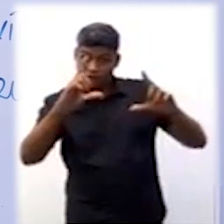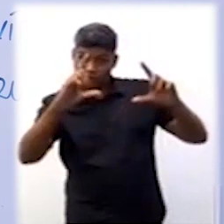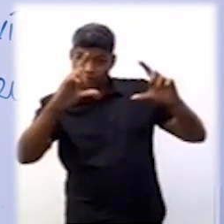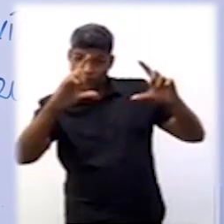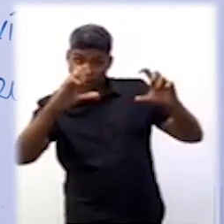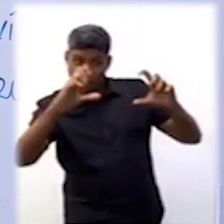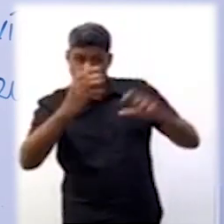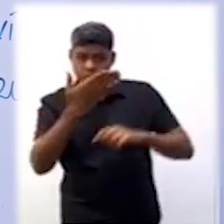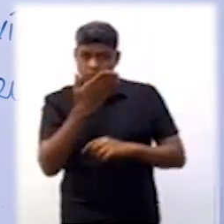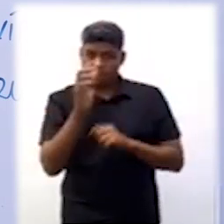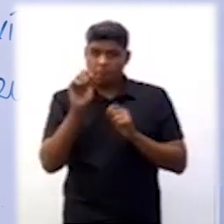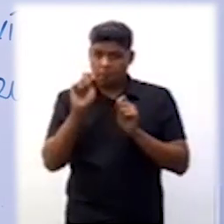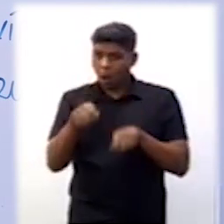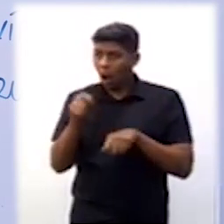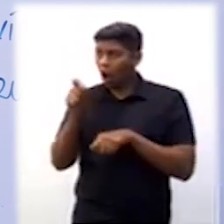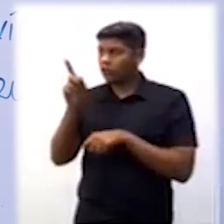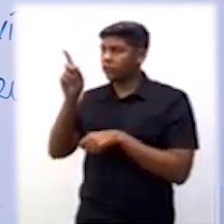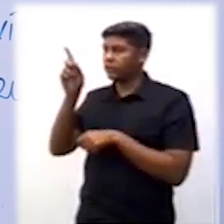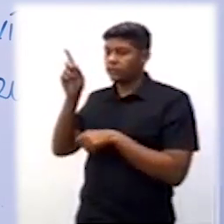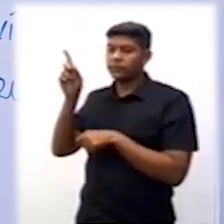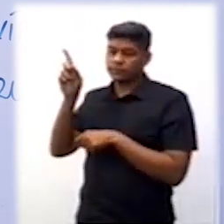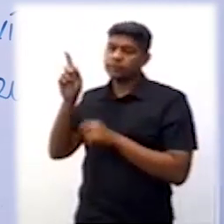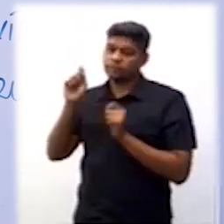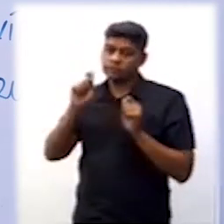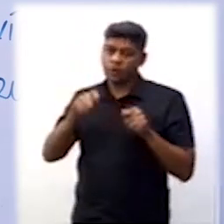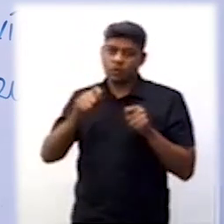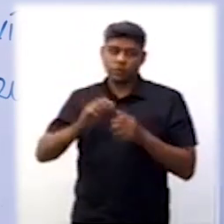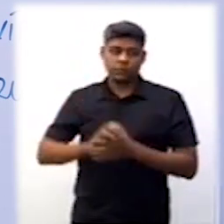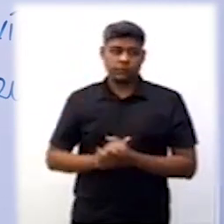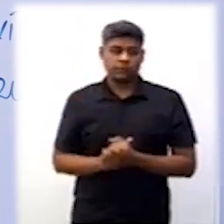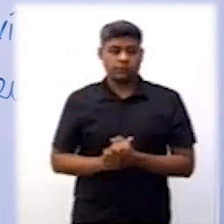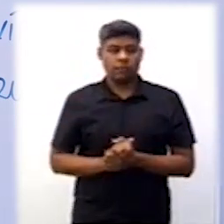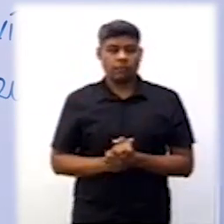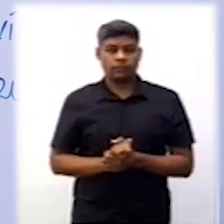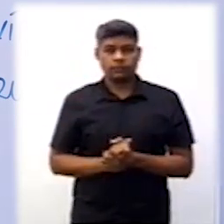print dessa tela aí, tá?